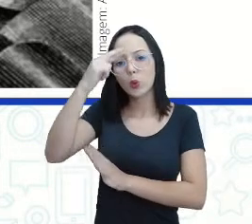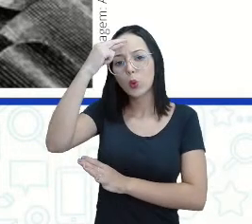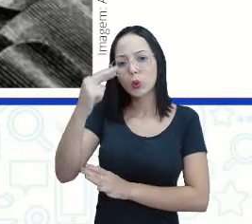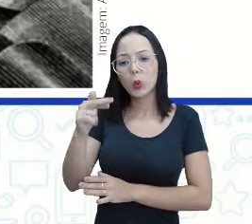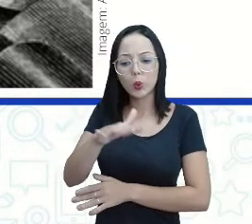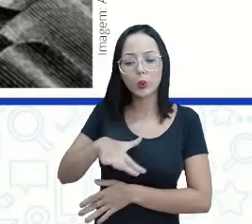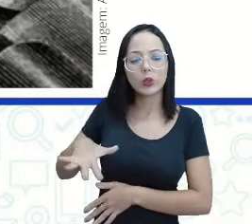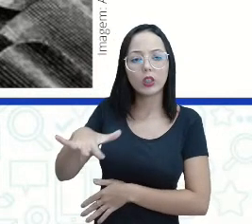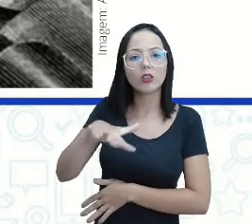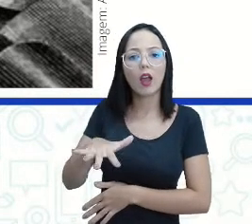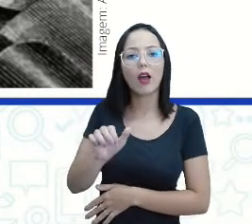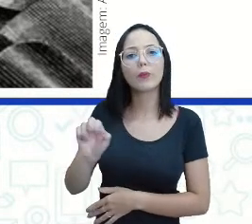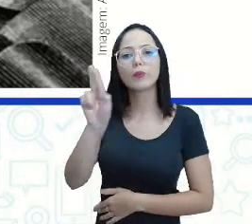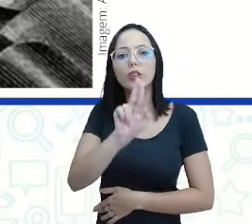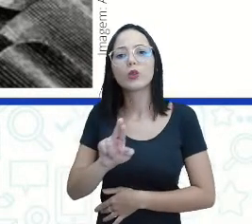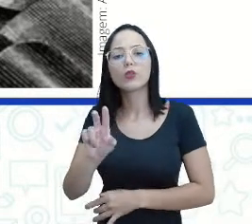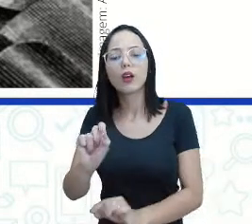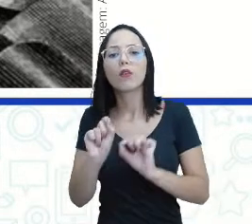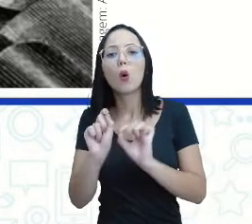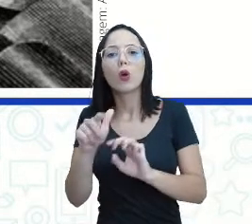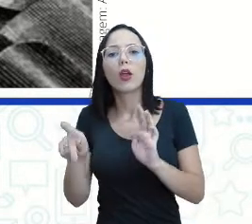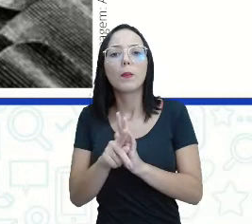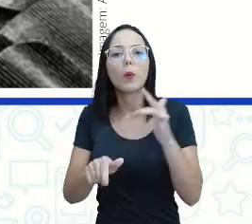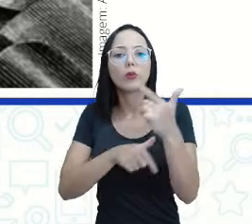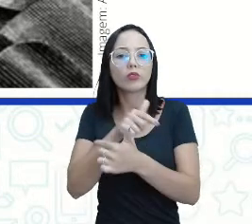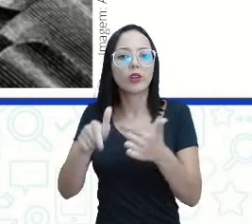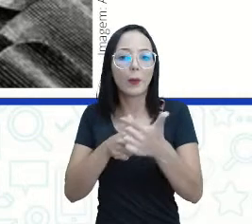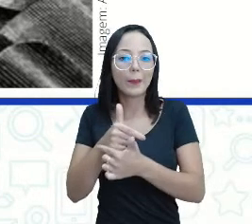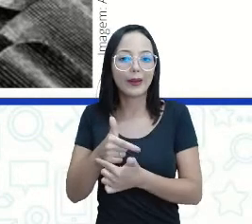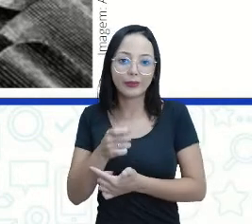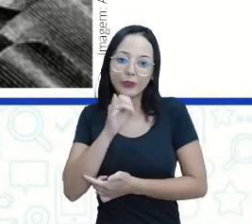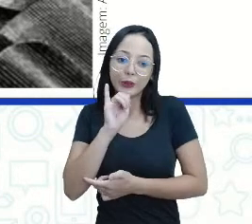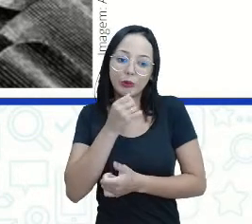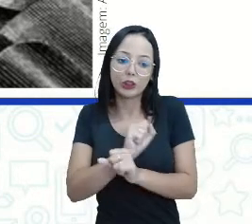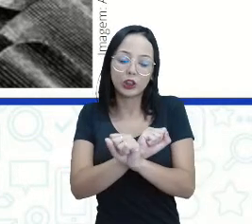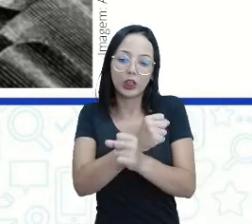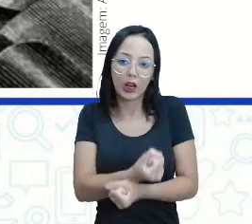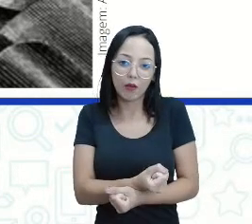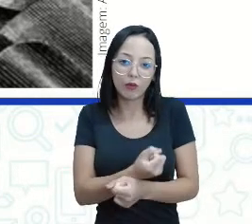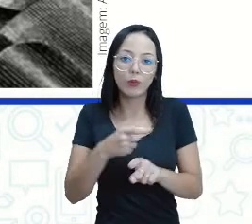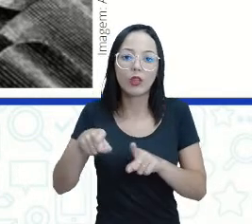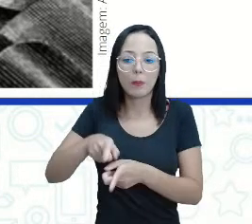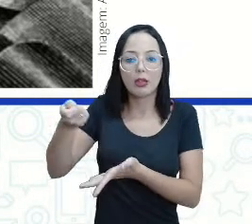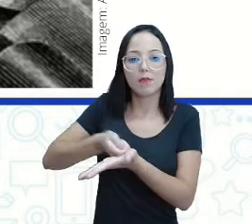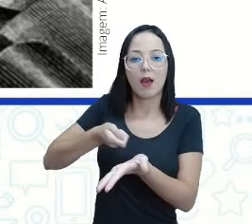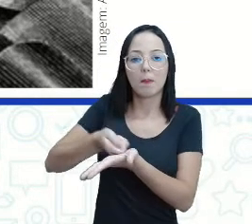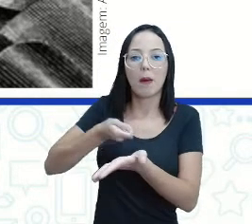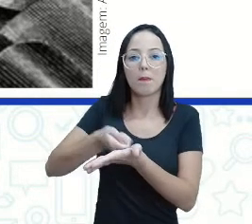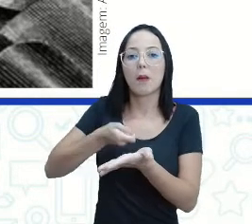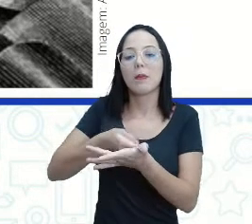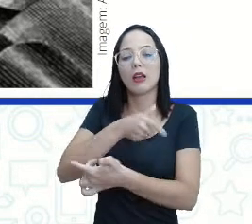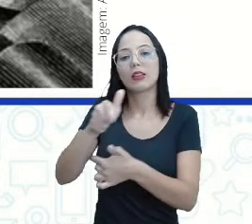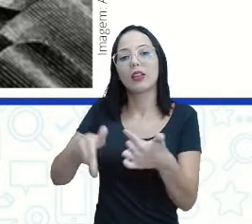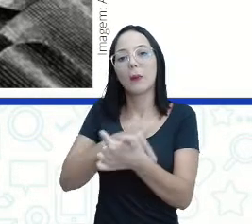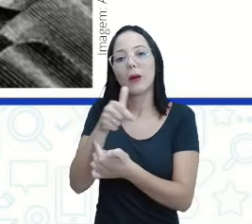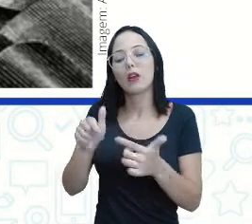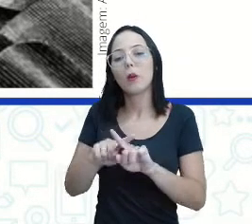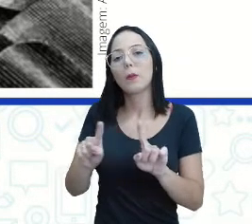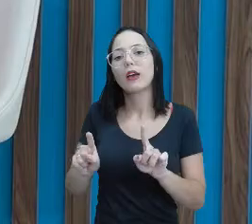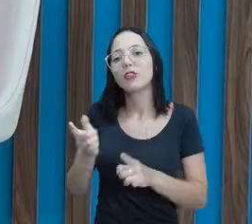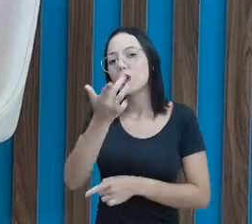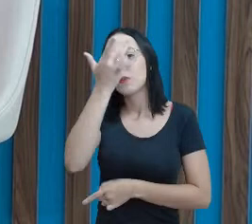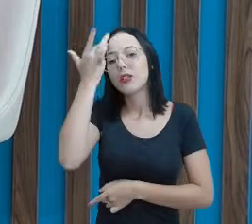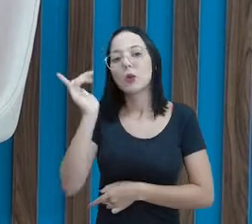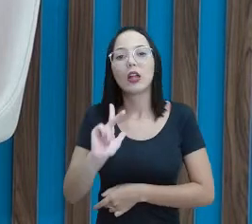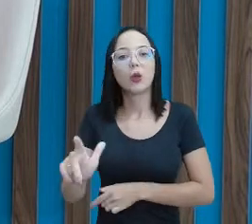que se utilizavam de trabalho, infelizmente, escravo, a exploração do trabalho manual. Uma dessas pessoas não